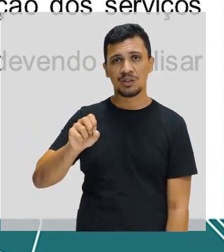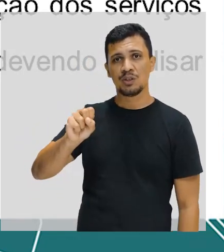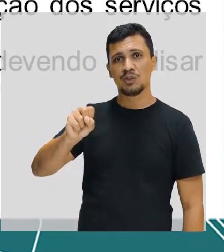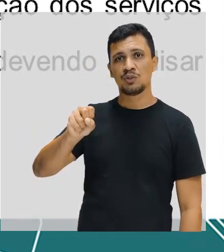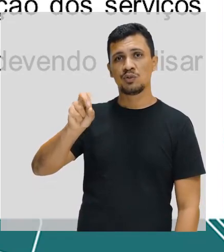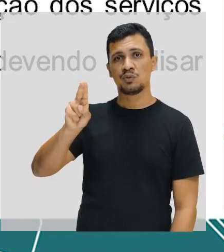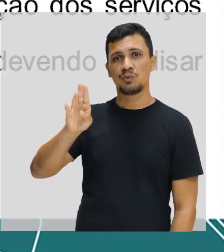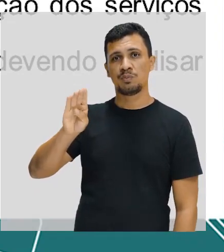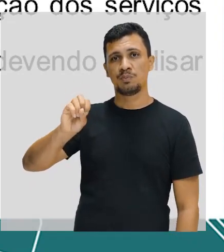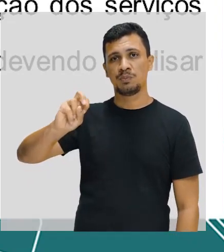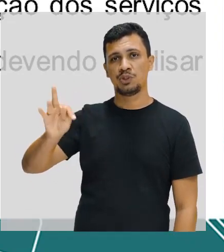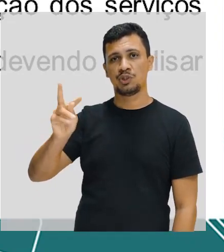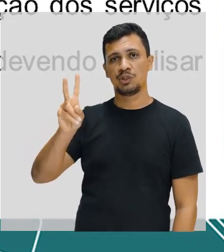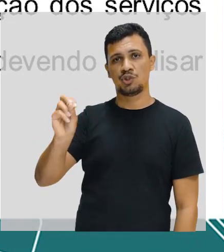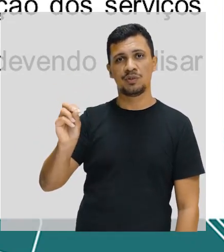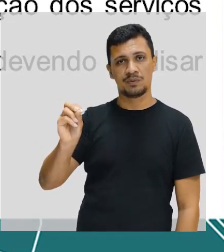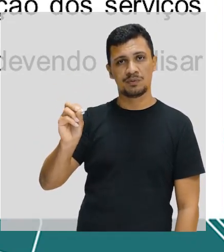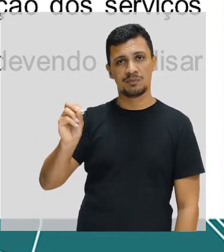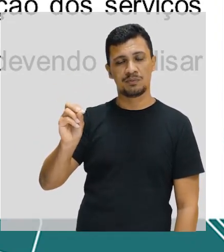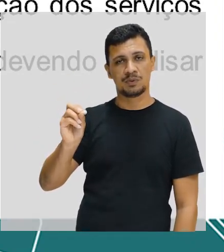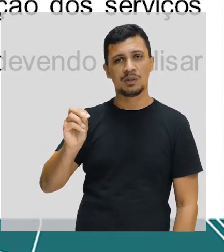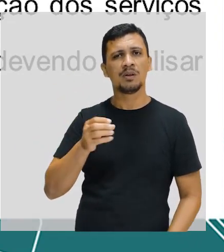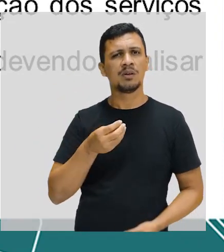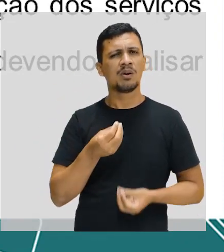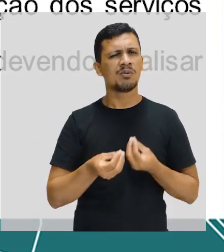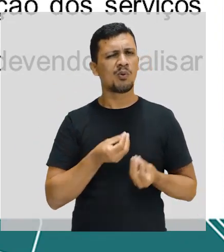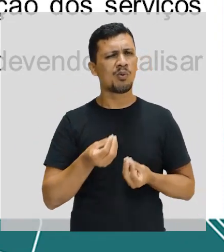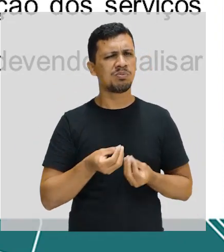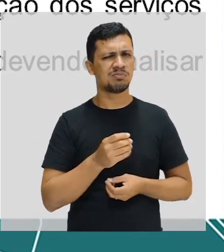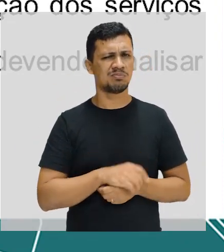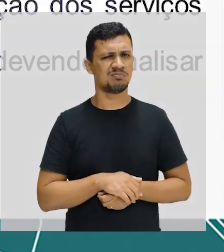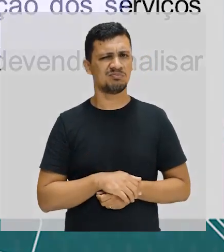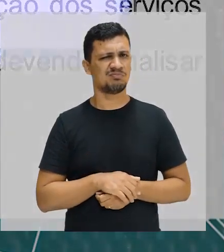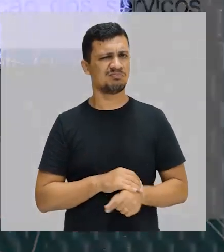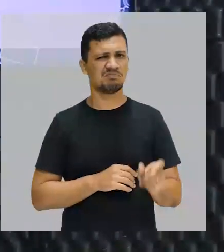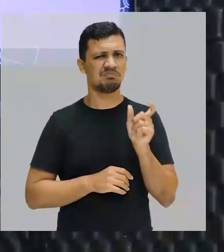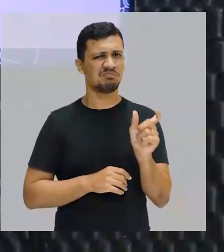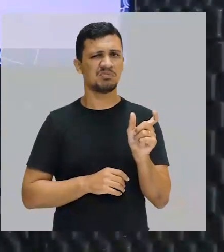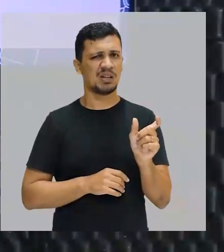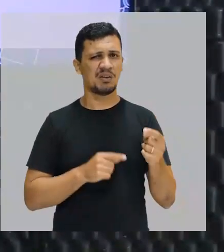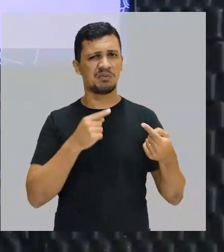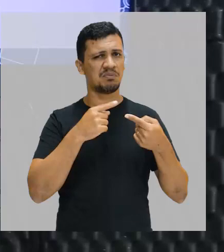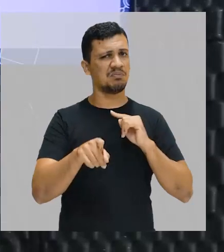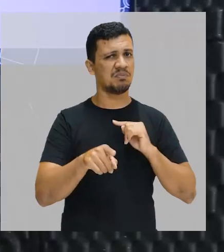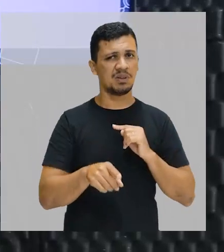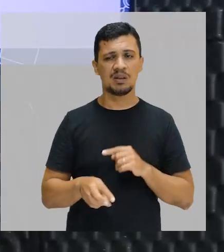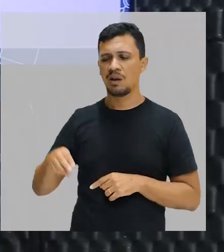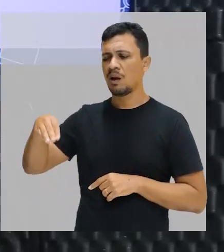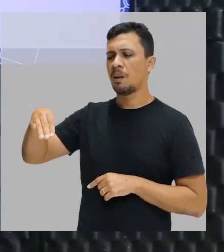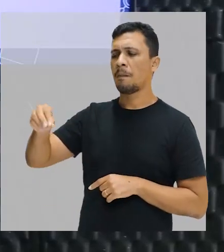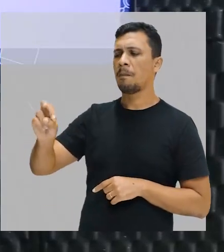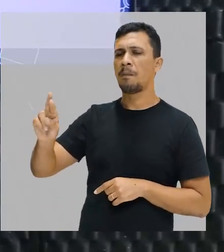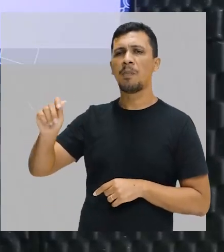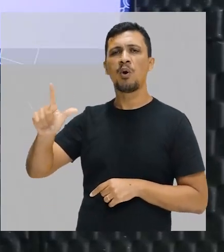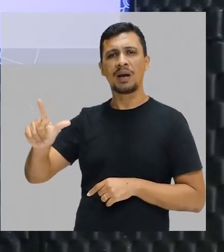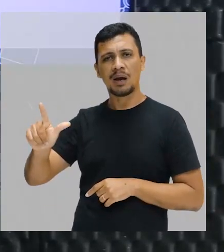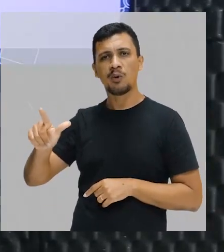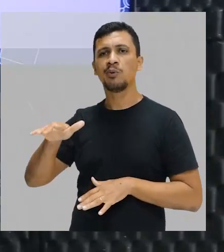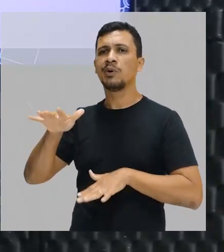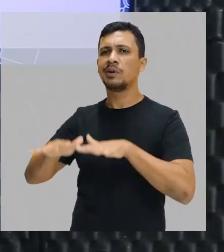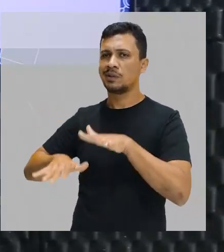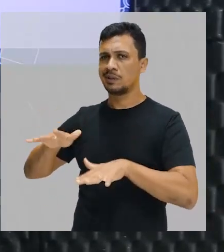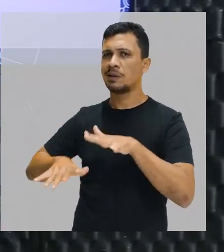Necessariamente ética subjetiva, a ética como subjetividade, essa expressão não é bem-vinda. A moral é subjetiva, porque ela é contextual,